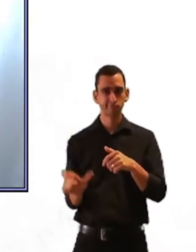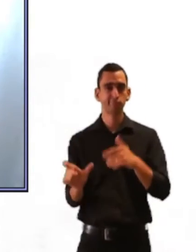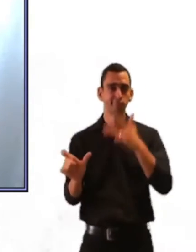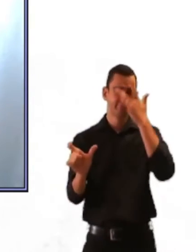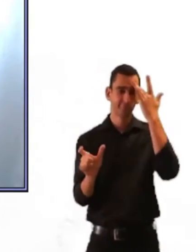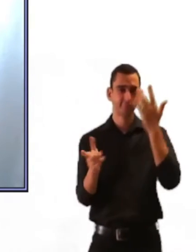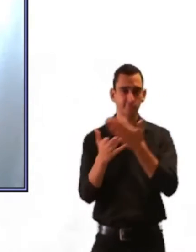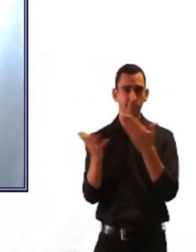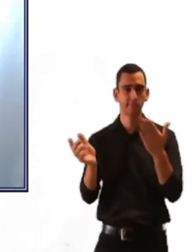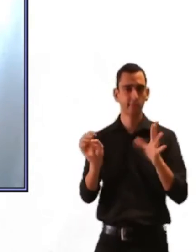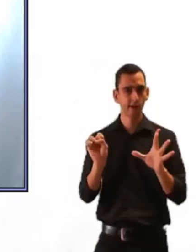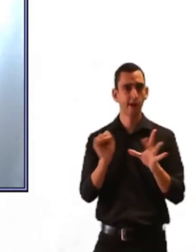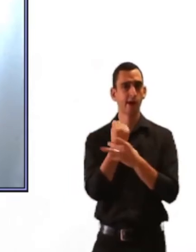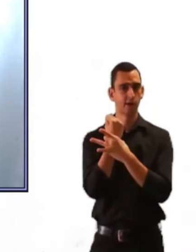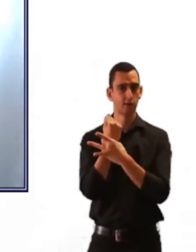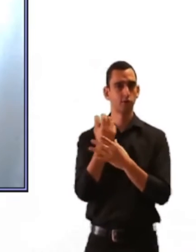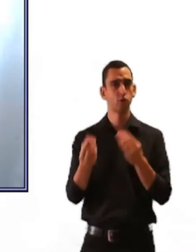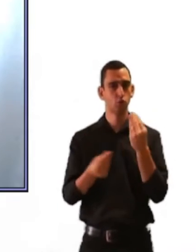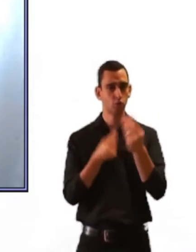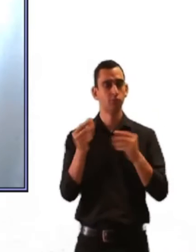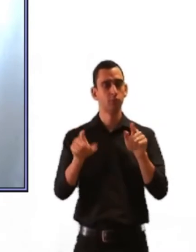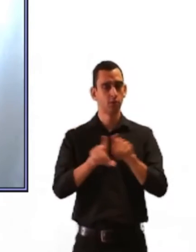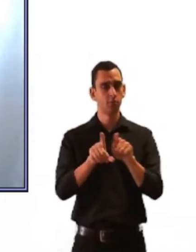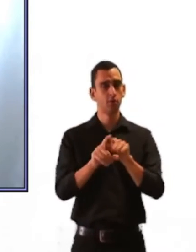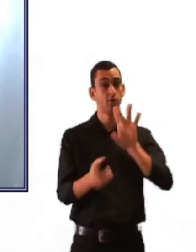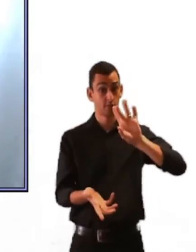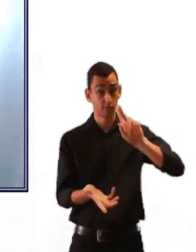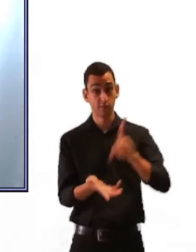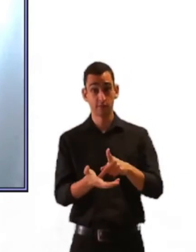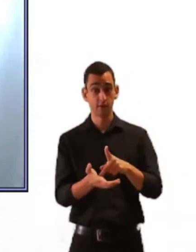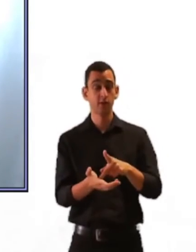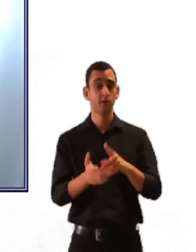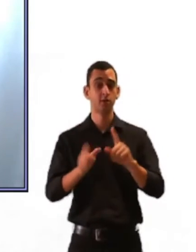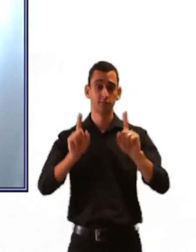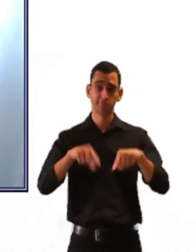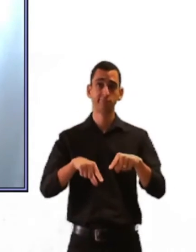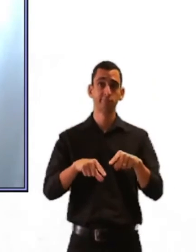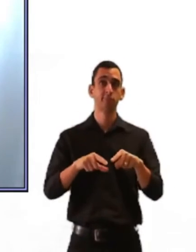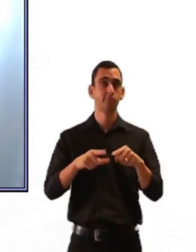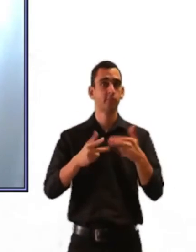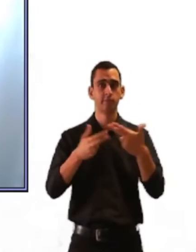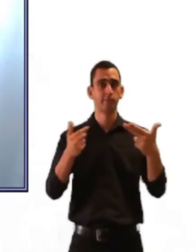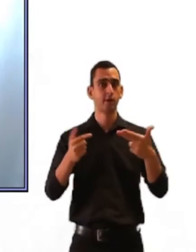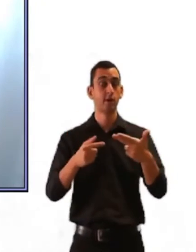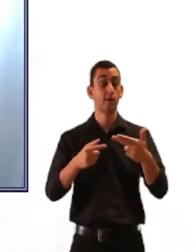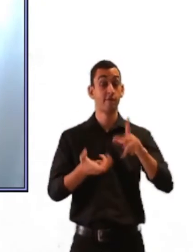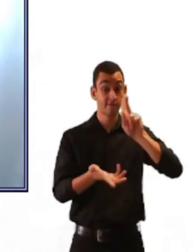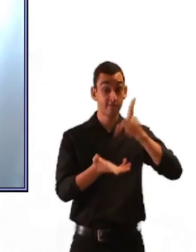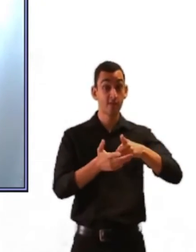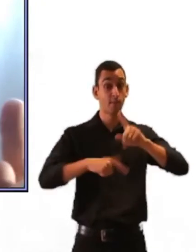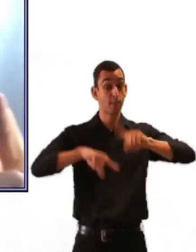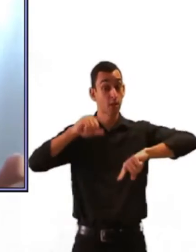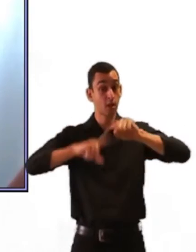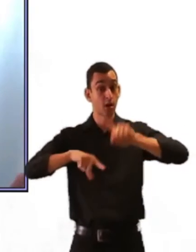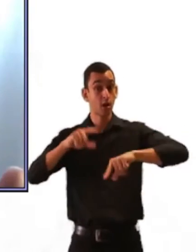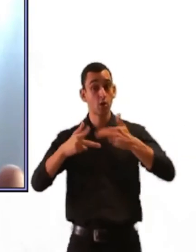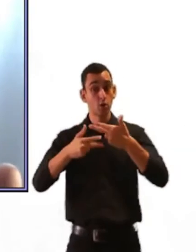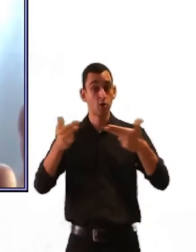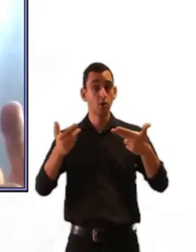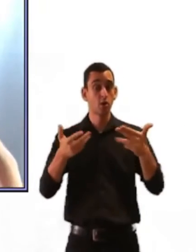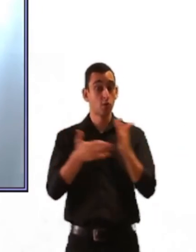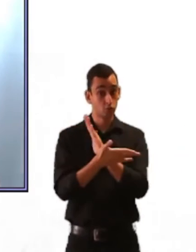né? Então, a ideia da verdade foi muito bem colocado aqui. A ideia da verdade material, ela não pode de forma nenhuma, ainda que ela